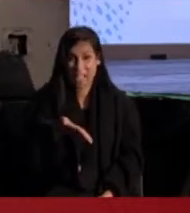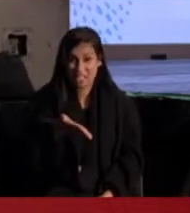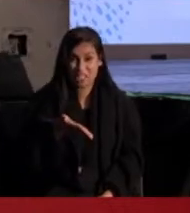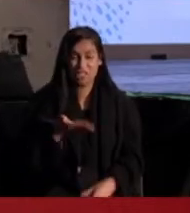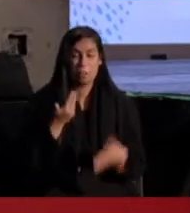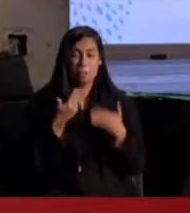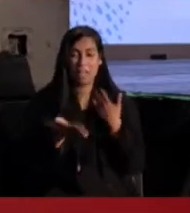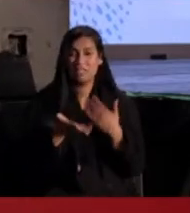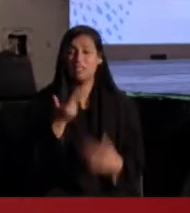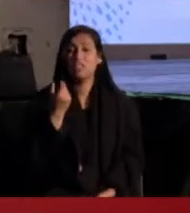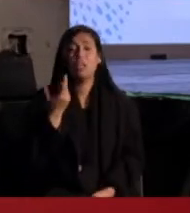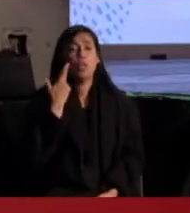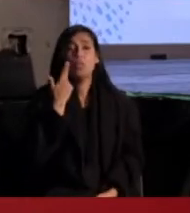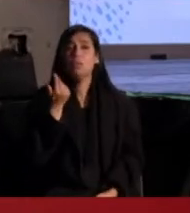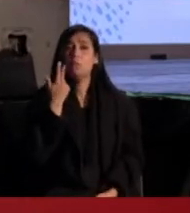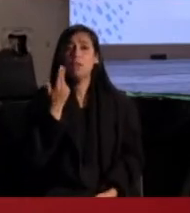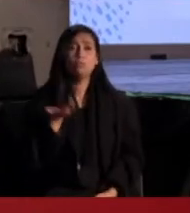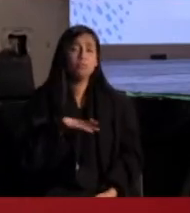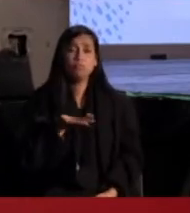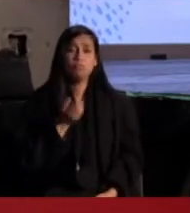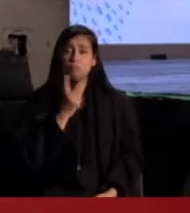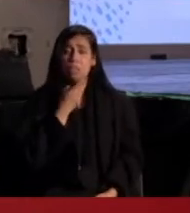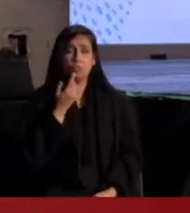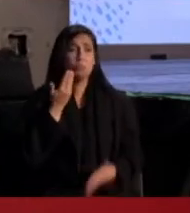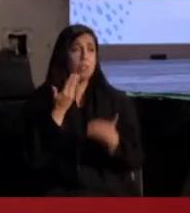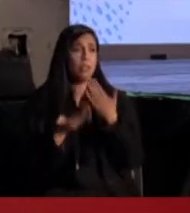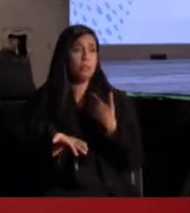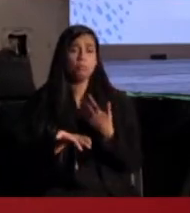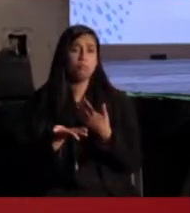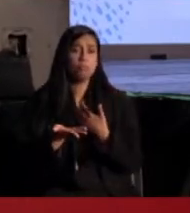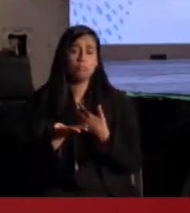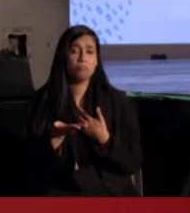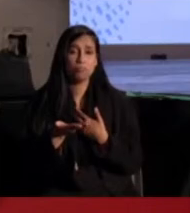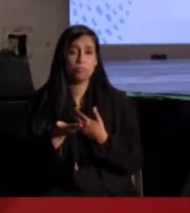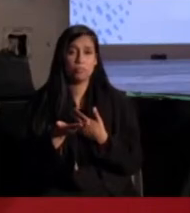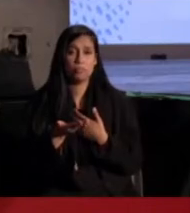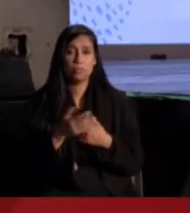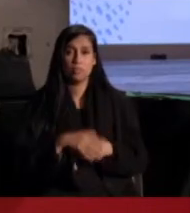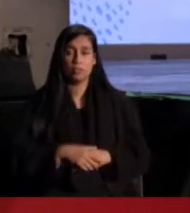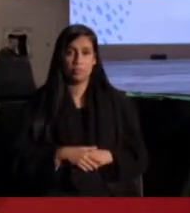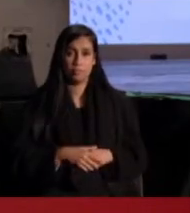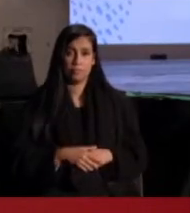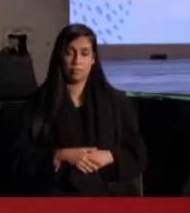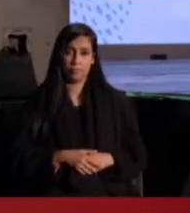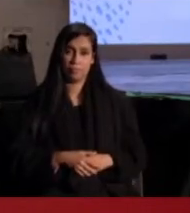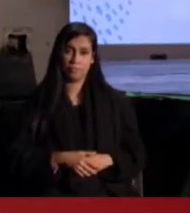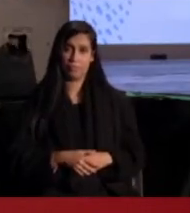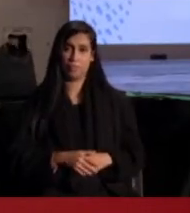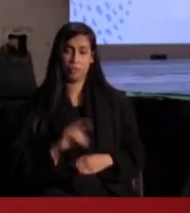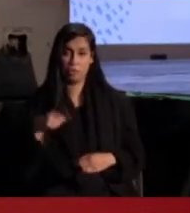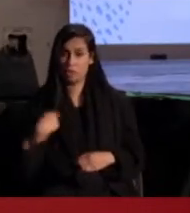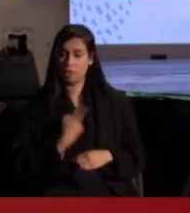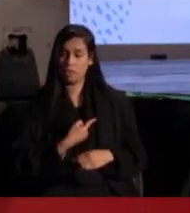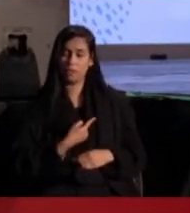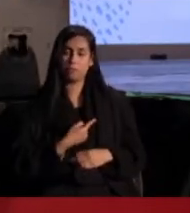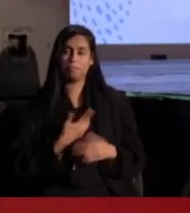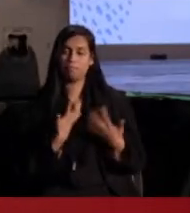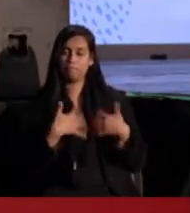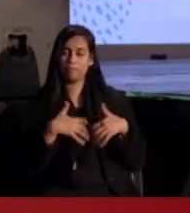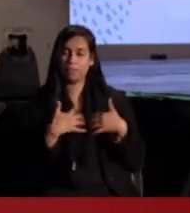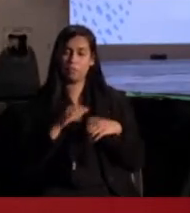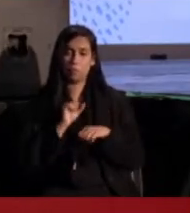natural. Chega ali, você perderá os seus dentes, né? Então, apenas o que nós podemos fazer, como dizia o bispo da minha